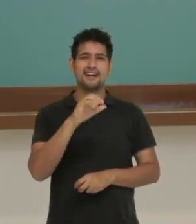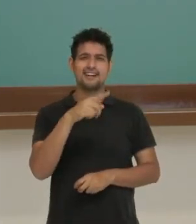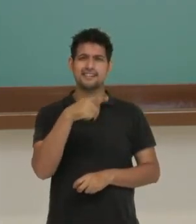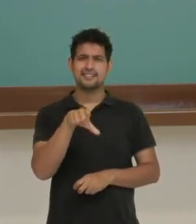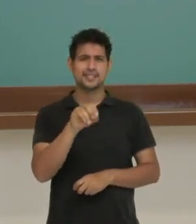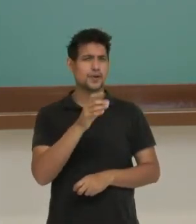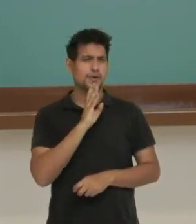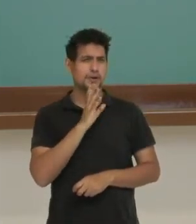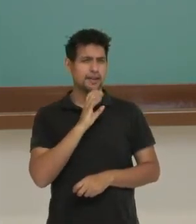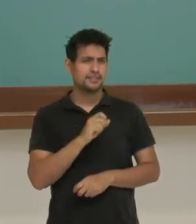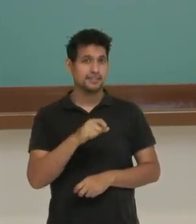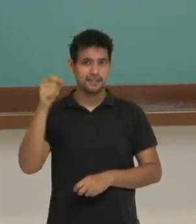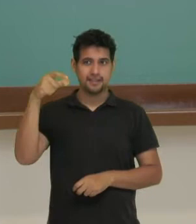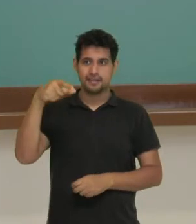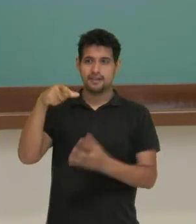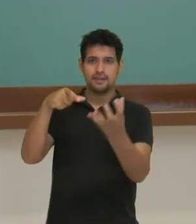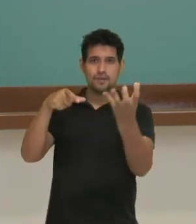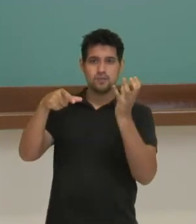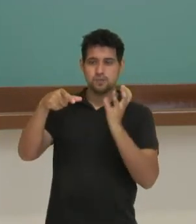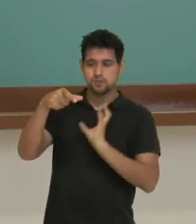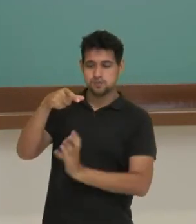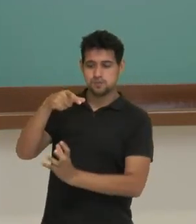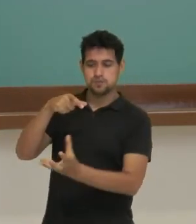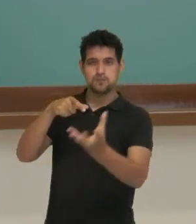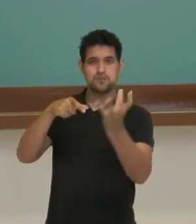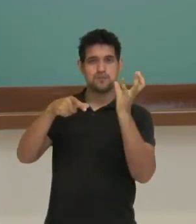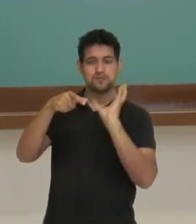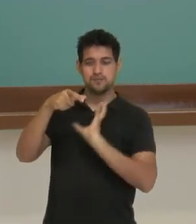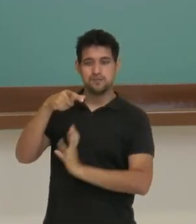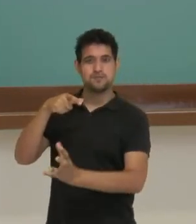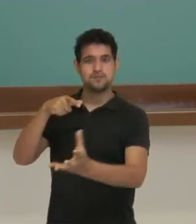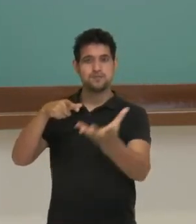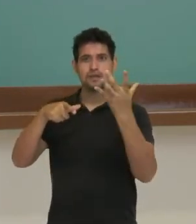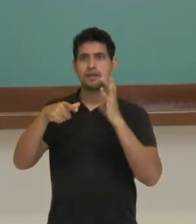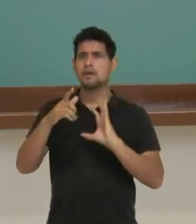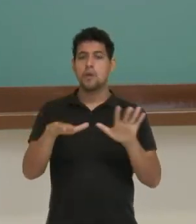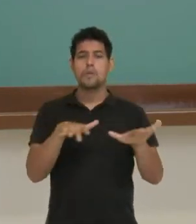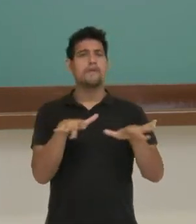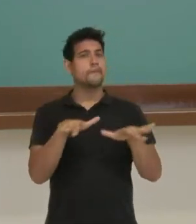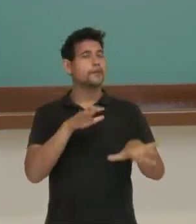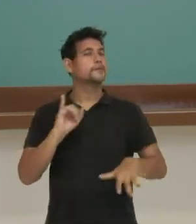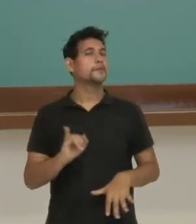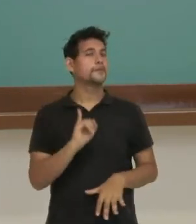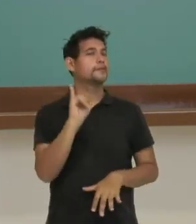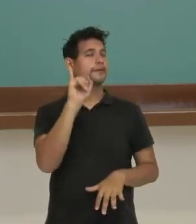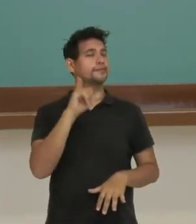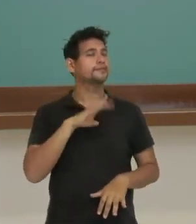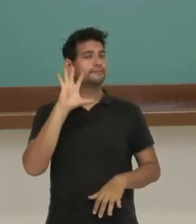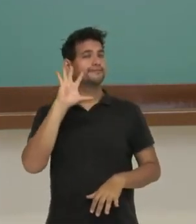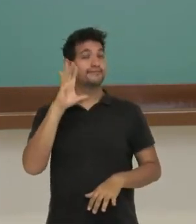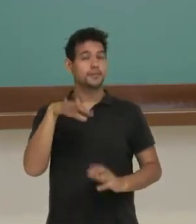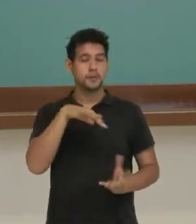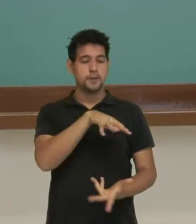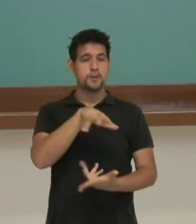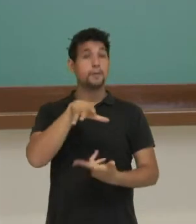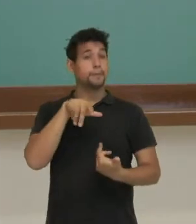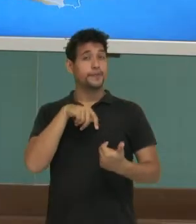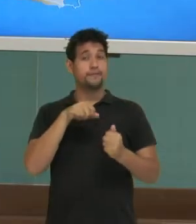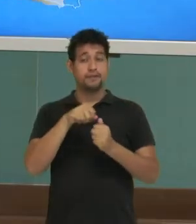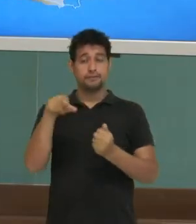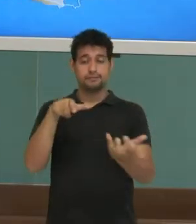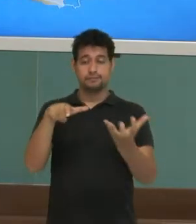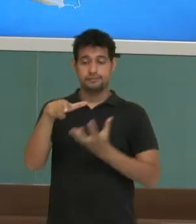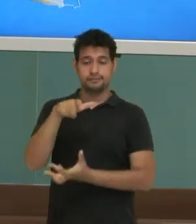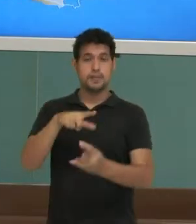isso mesmo. Nós vamos continuar a falar de um dos movimentos mais importantes que o nosso planeta realiza.